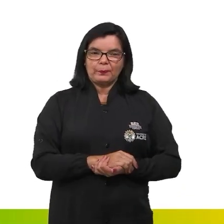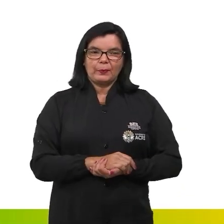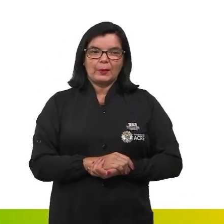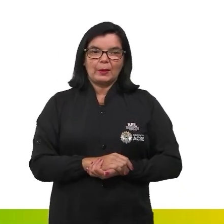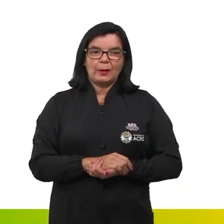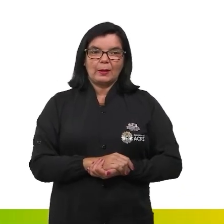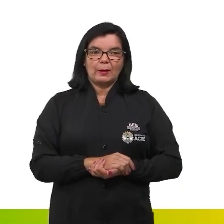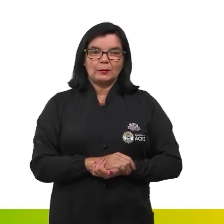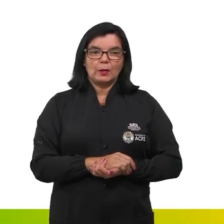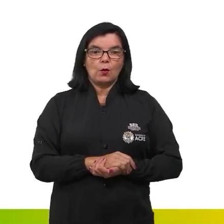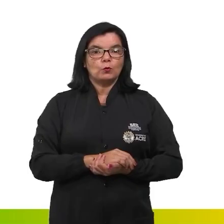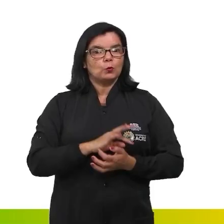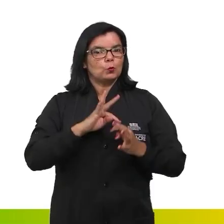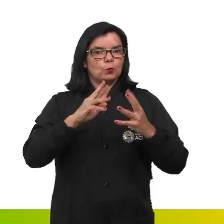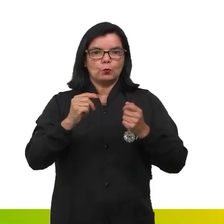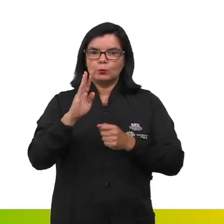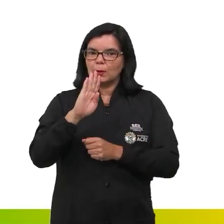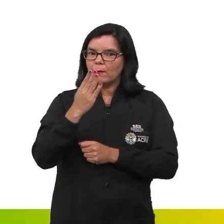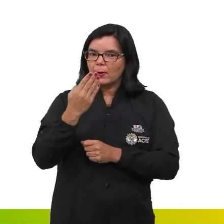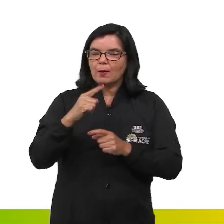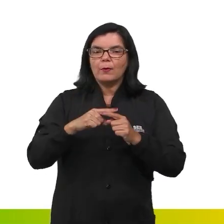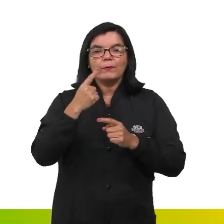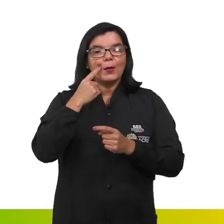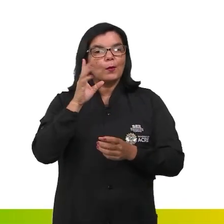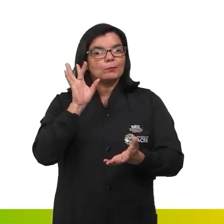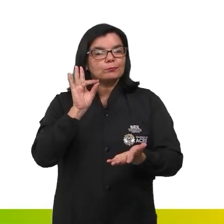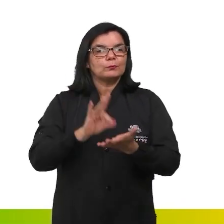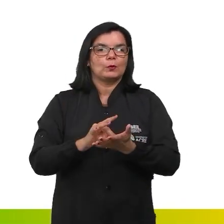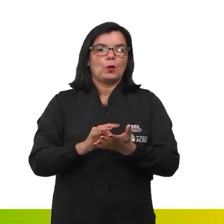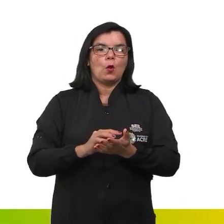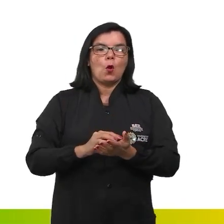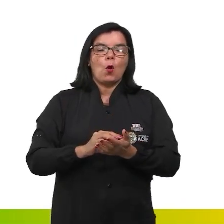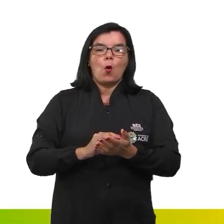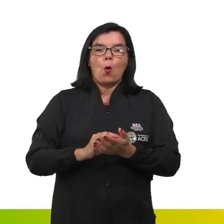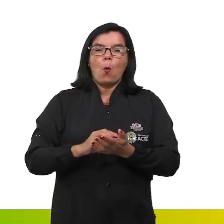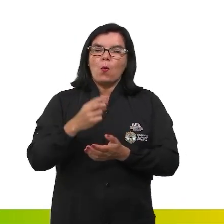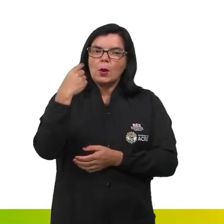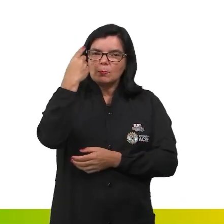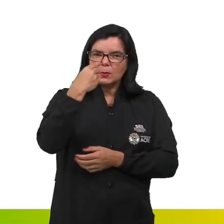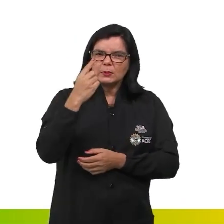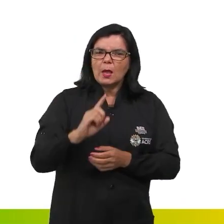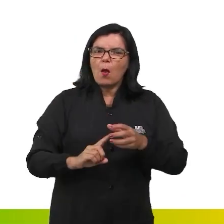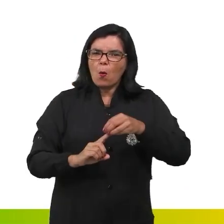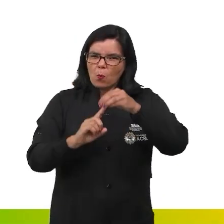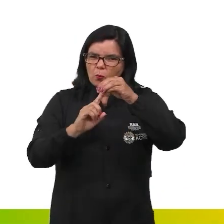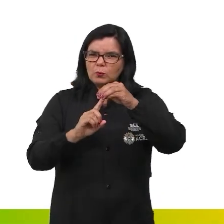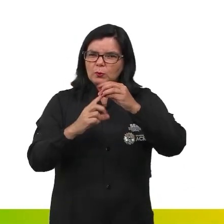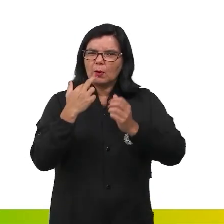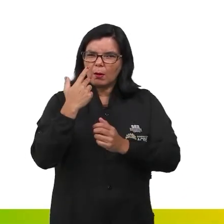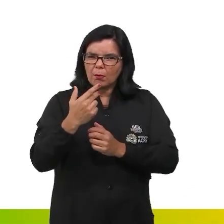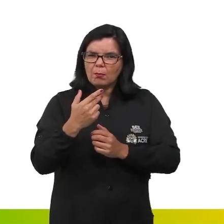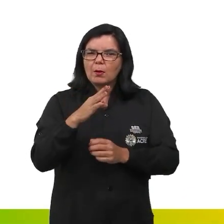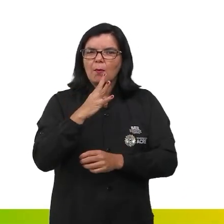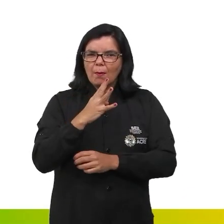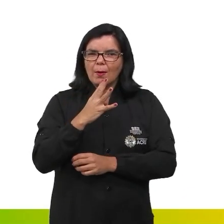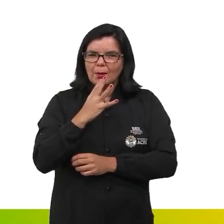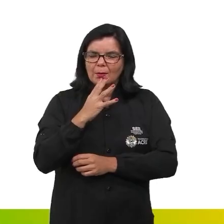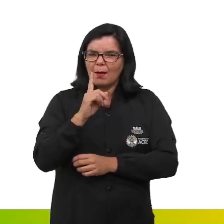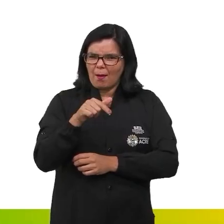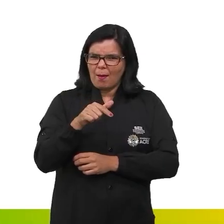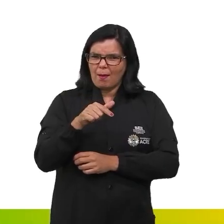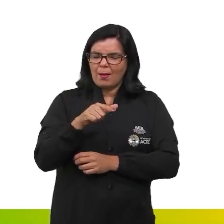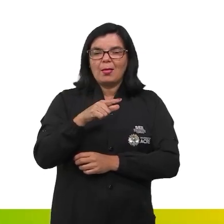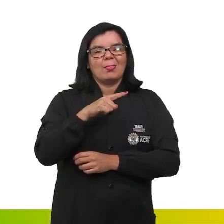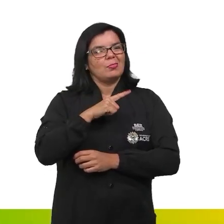O resto aqui tudo é falsa, né? Vamos saber qual é a verdadeira. O espanhol é o único idioma reconhecido? Não, galera. É o único idioma reconhecido? Não,